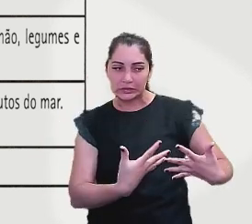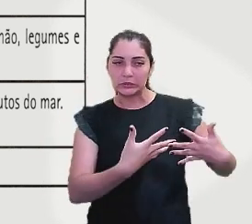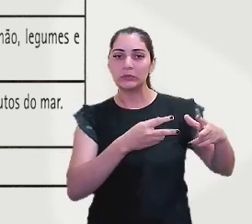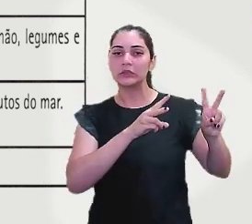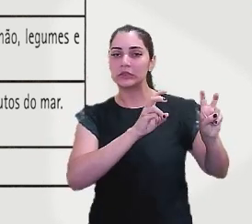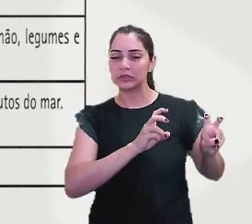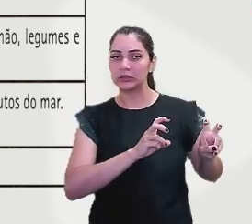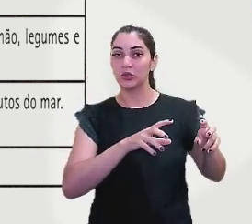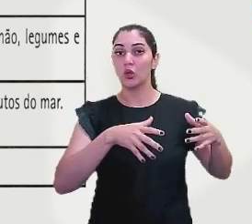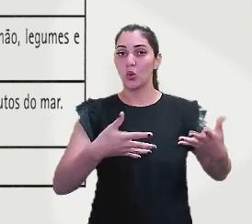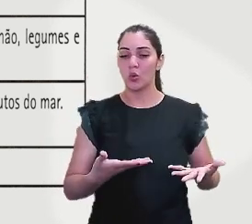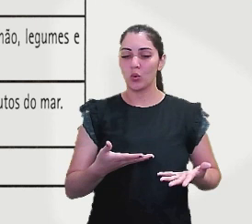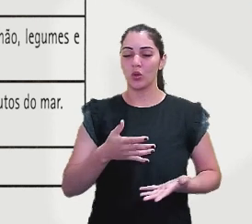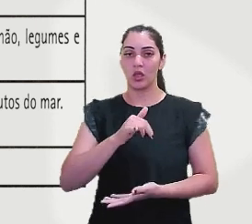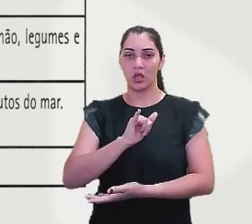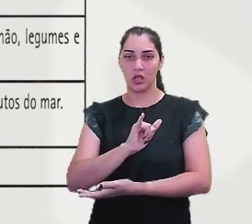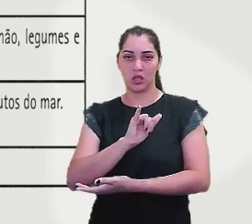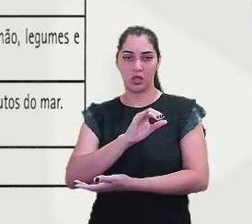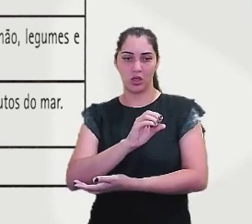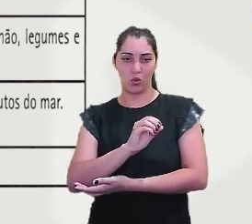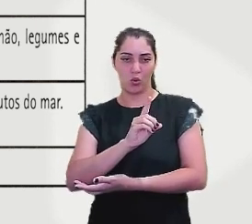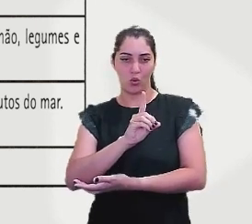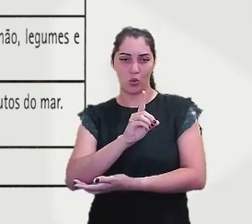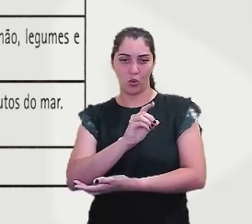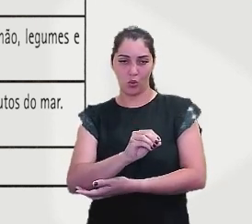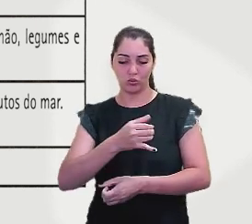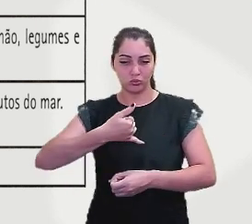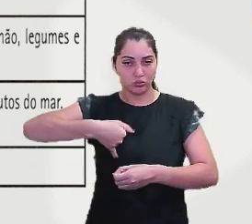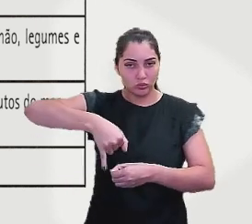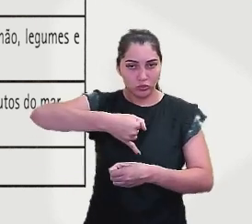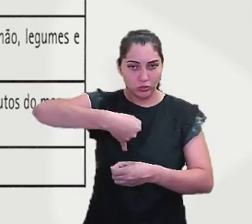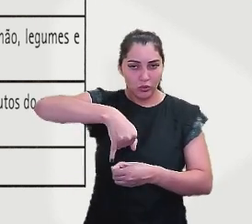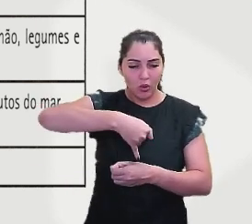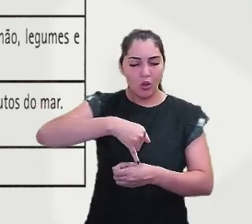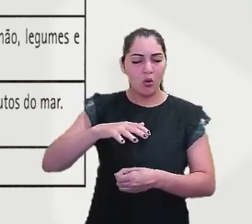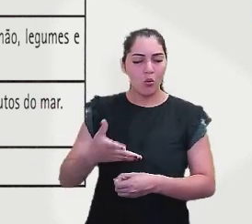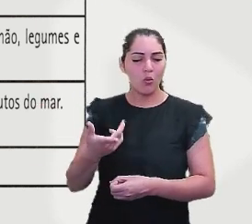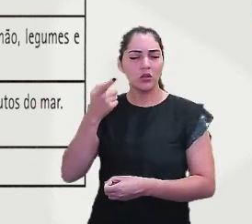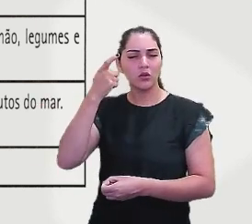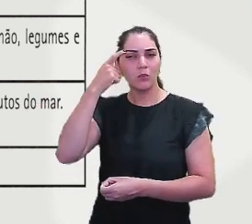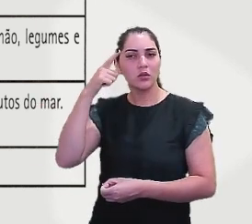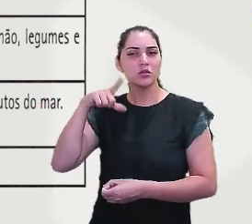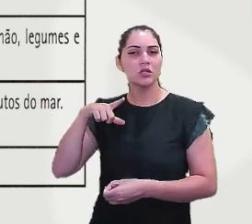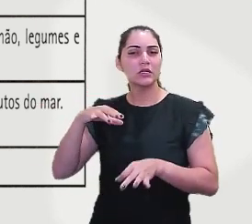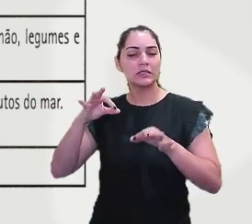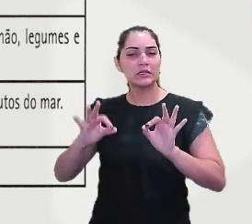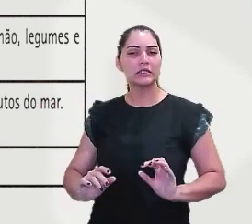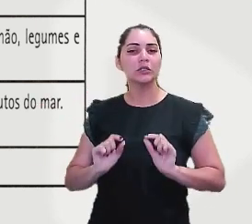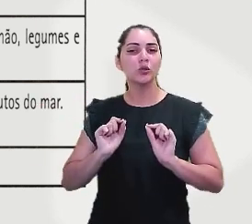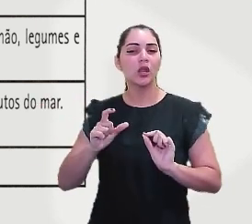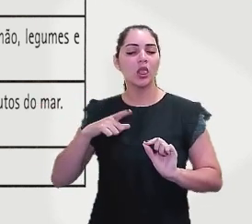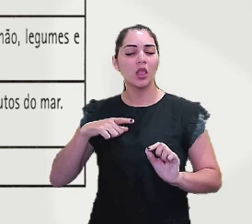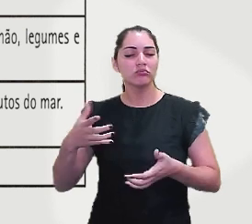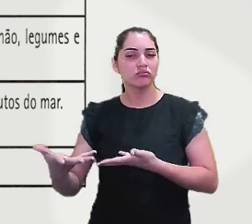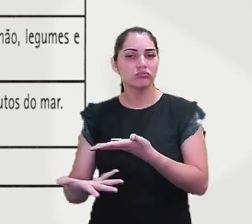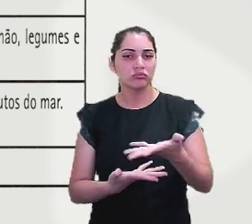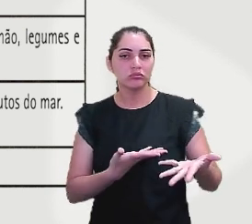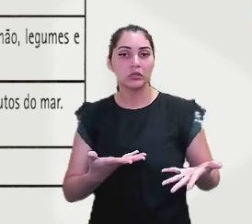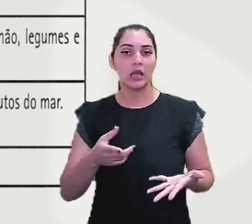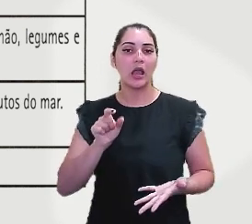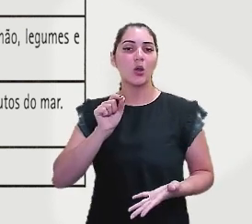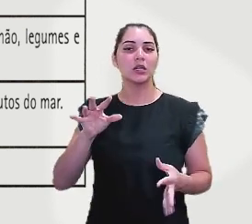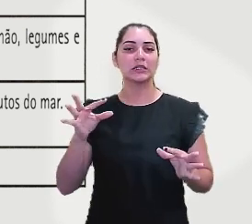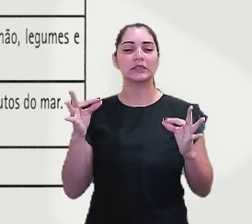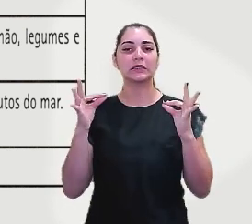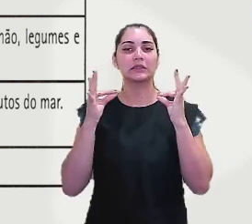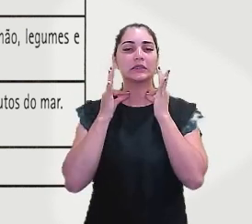gente? E iodo. Quando eu penso em iodo, tenha certeza de uma coisa. Tem tudo a ver, gente, com a tireoide, tá?